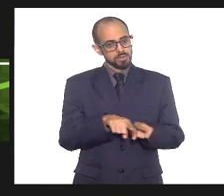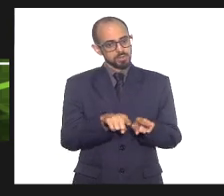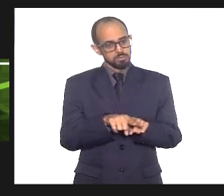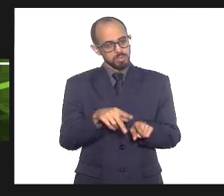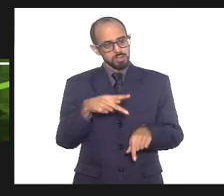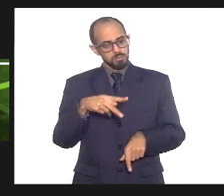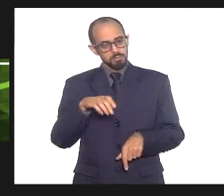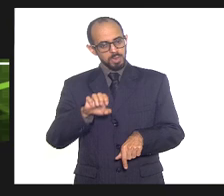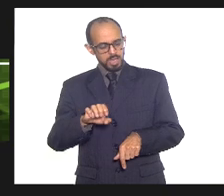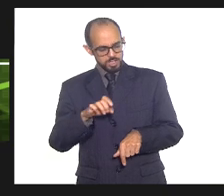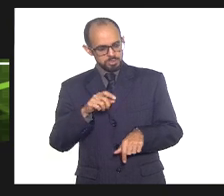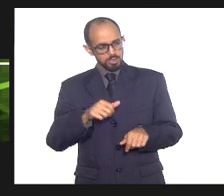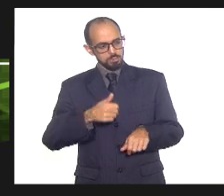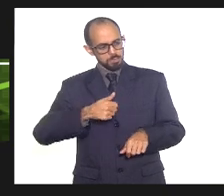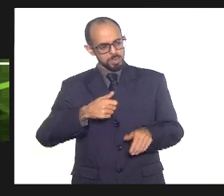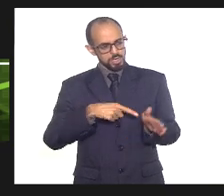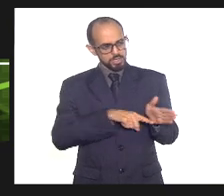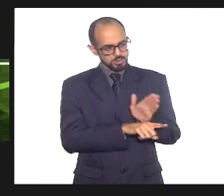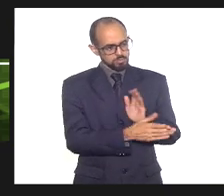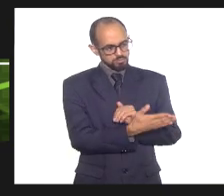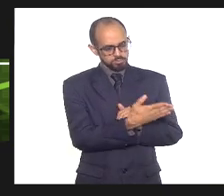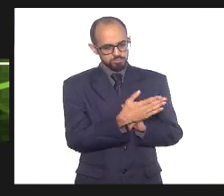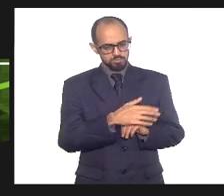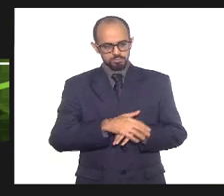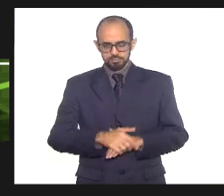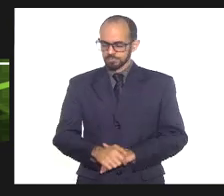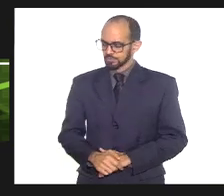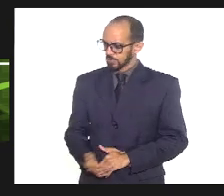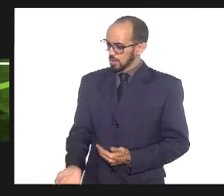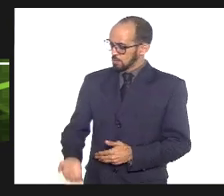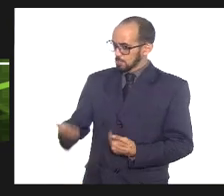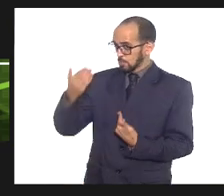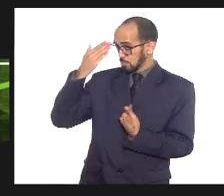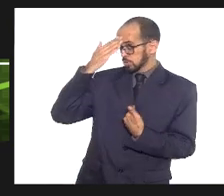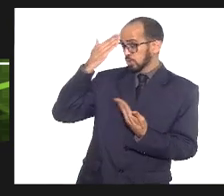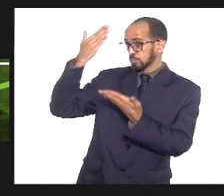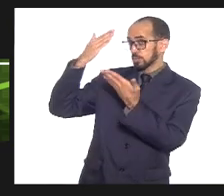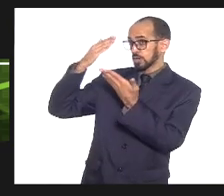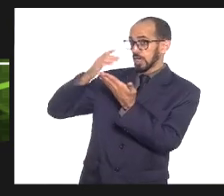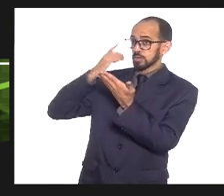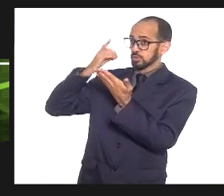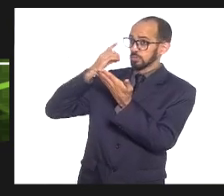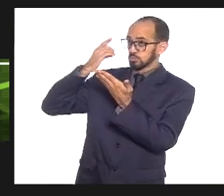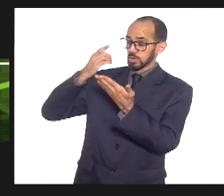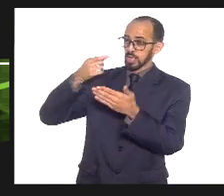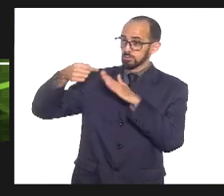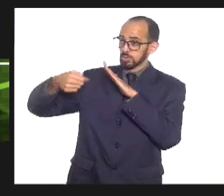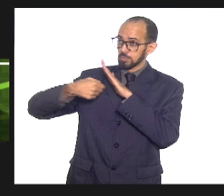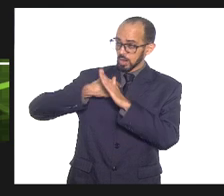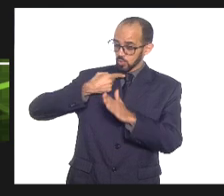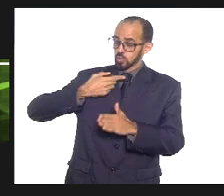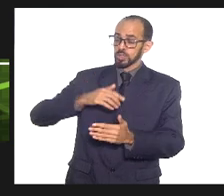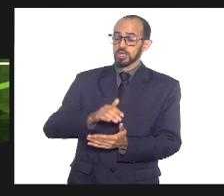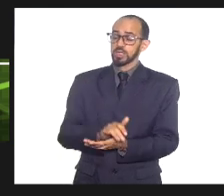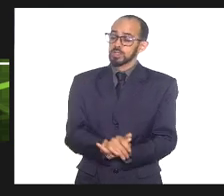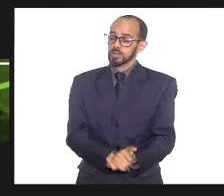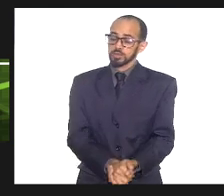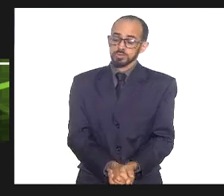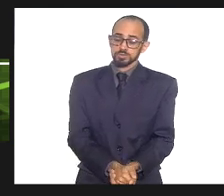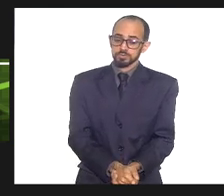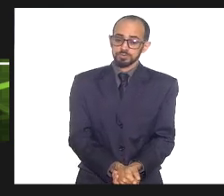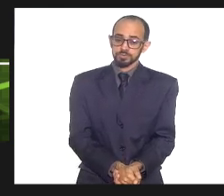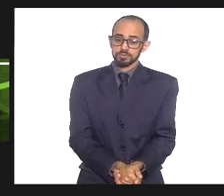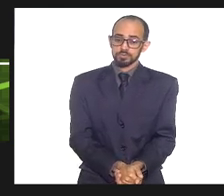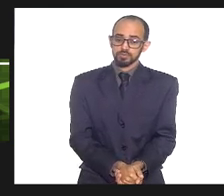Ulisses, essa é a primeira questão. Ok, obrigado, obrigado pela pergunta. Bom,